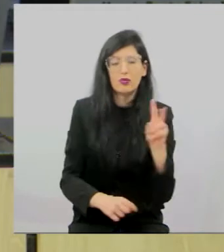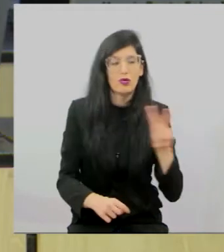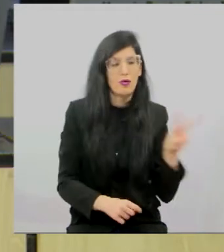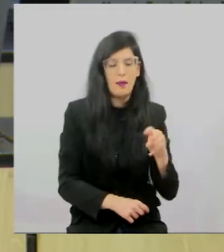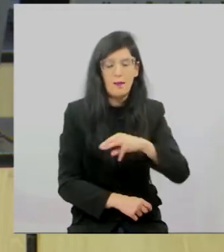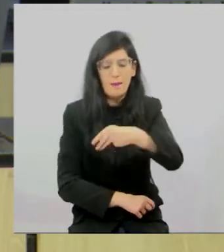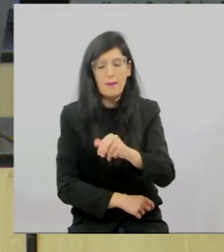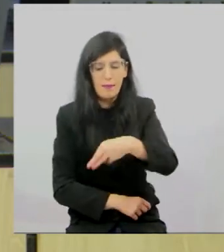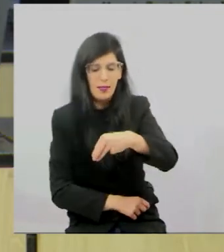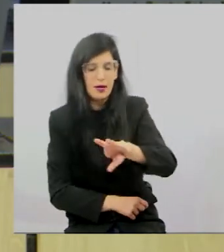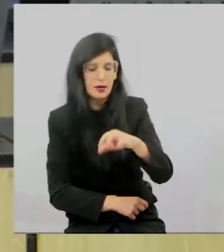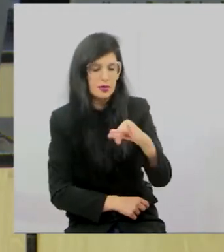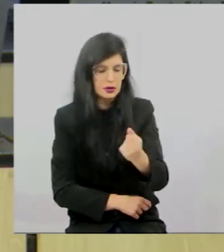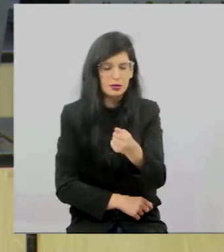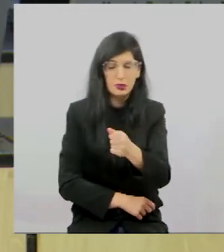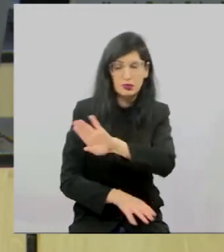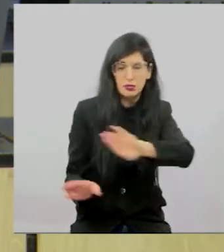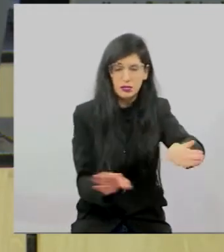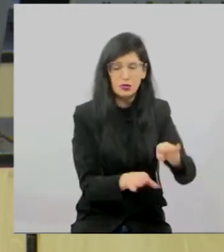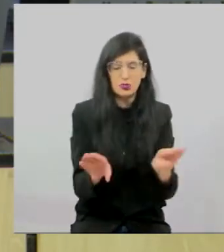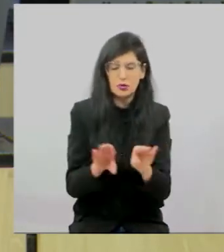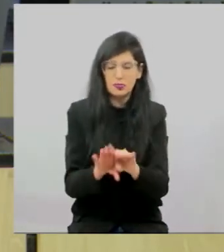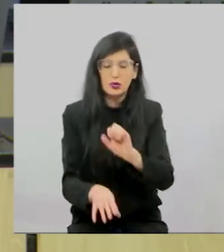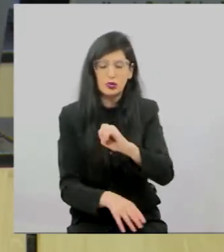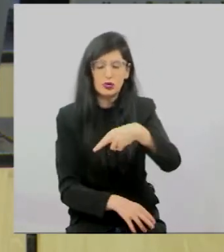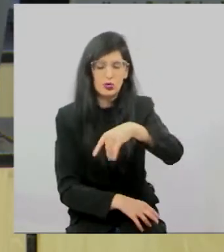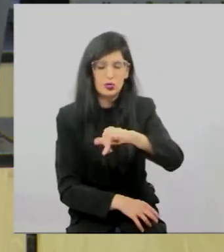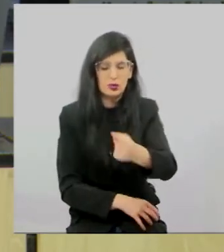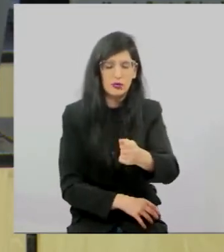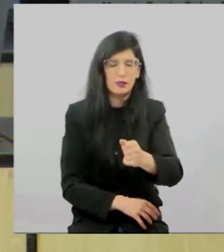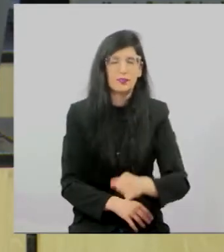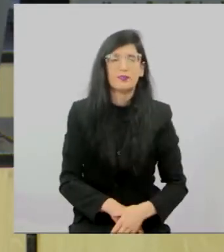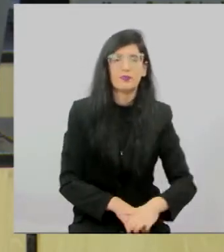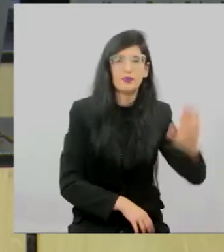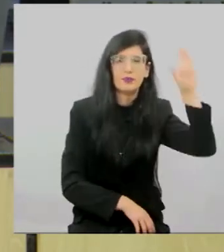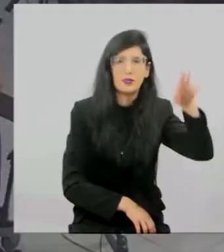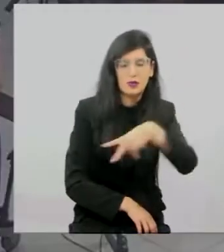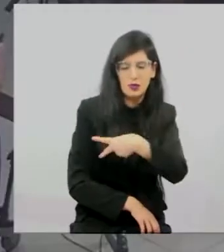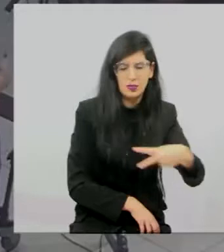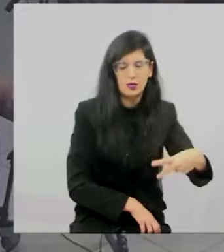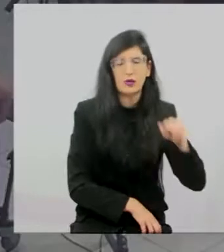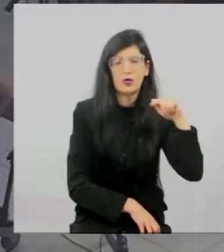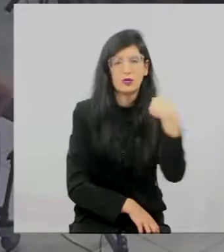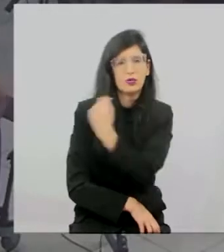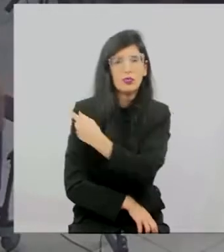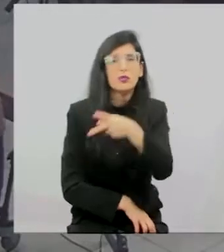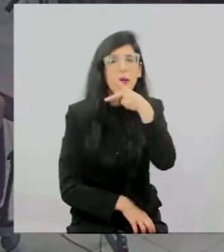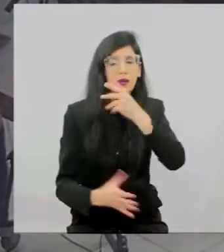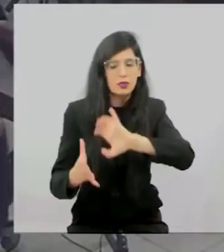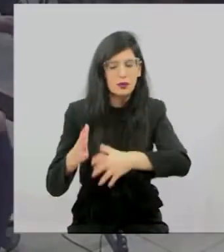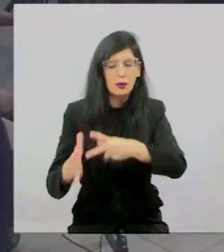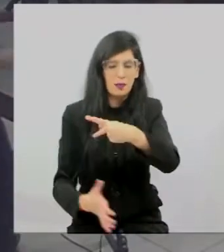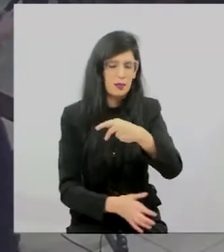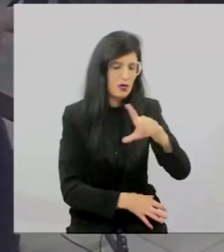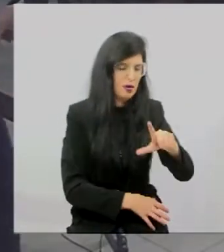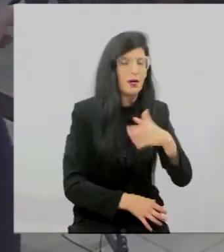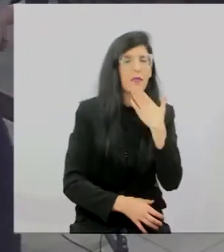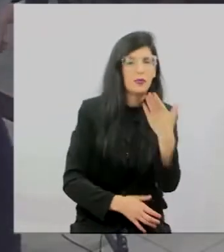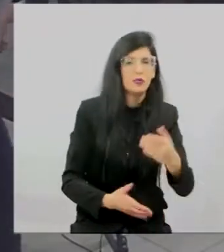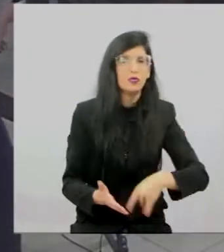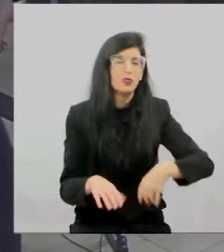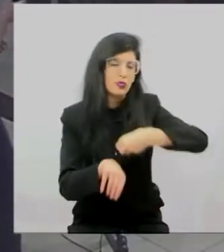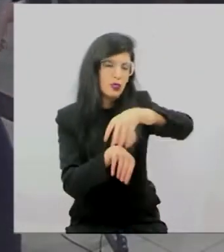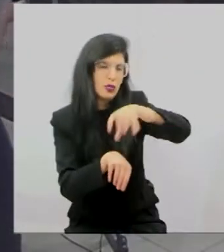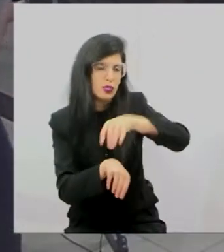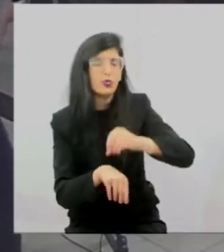Márcia Santos e Sônia Patas da Amizade. Senhor presidente, nós do PL fizemos esse requerimento ao nosso deputado Márcio Alvino, que